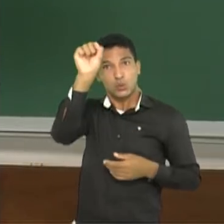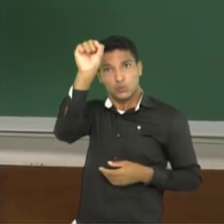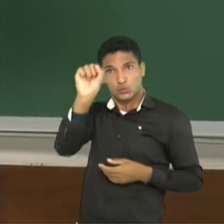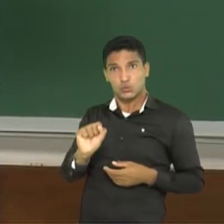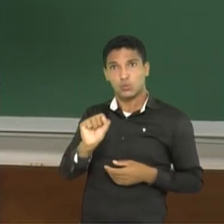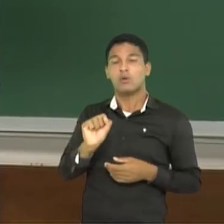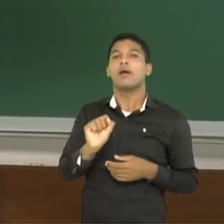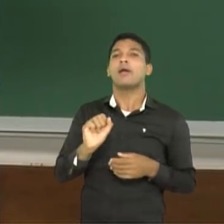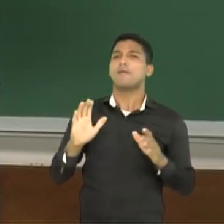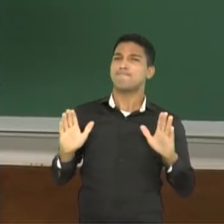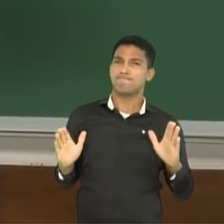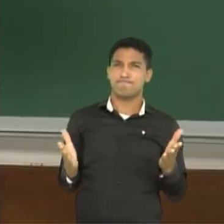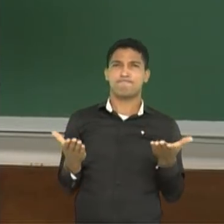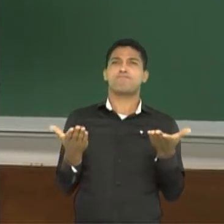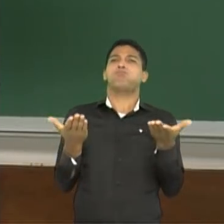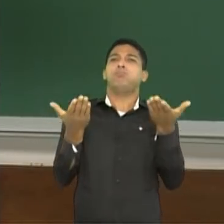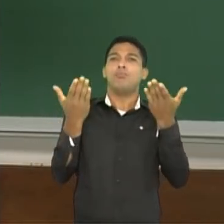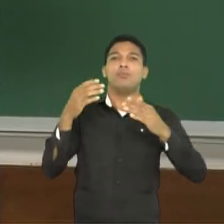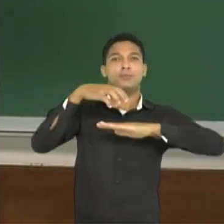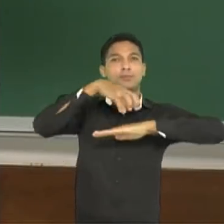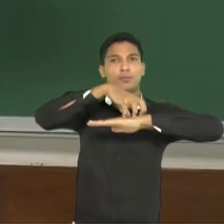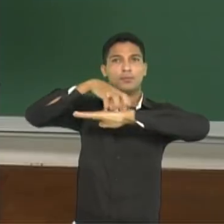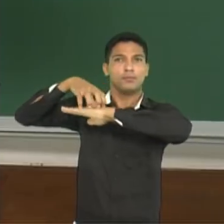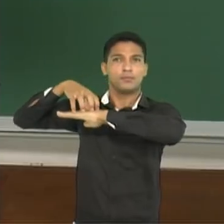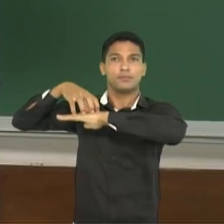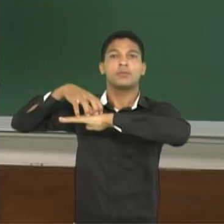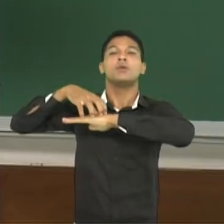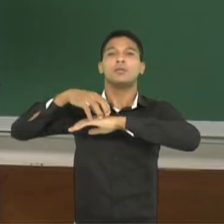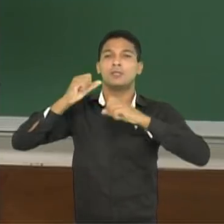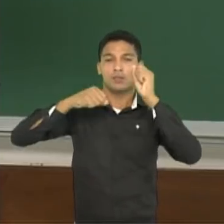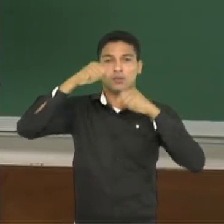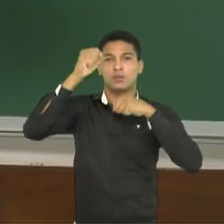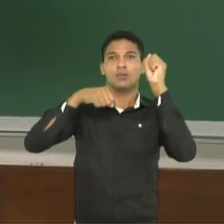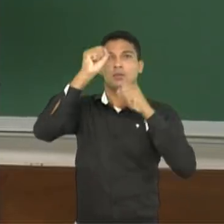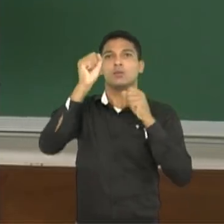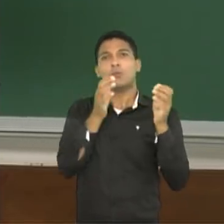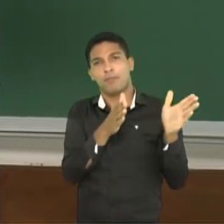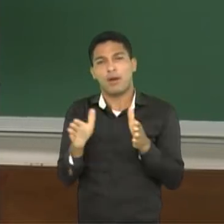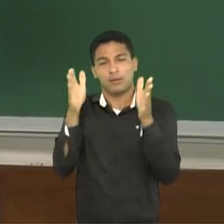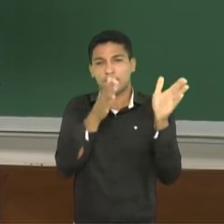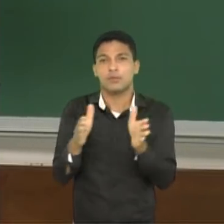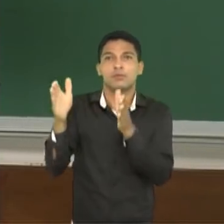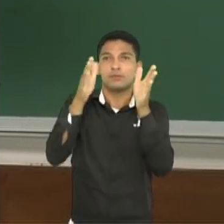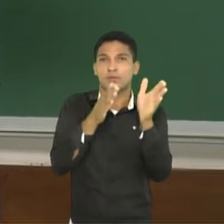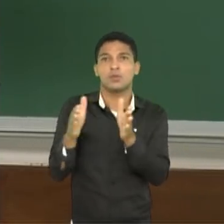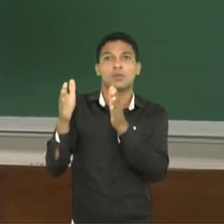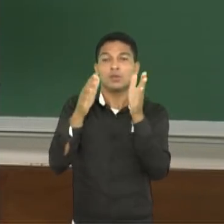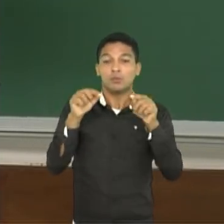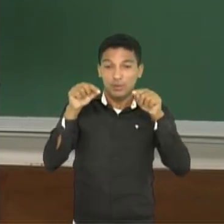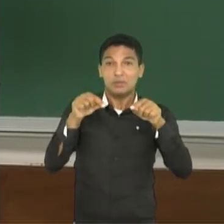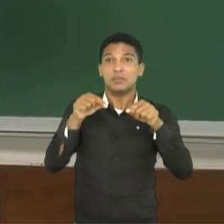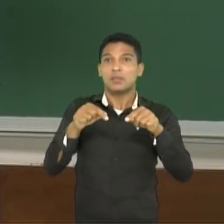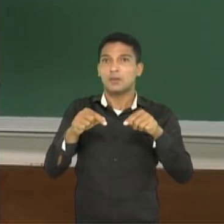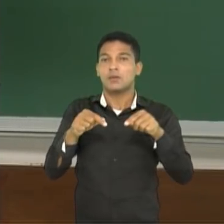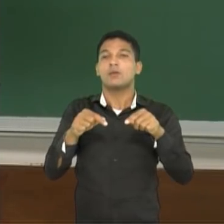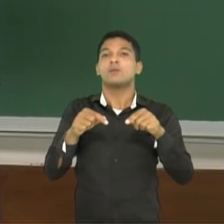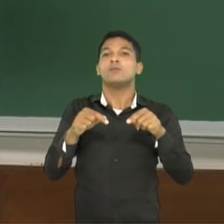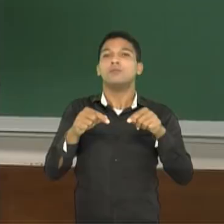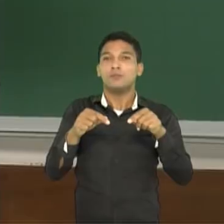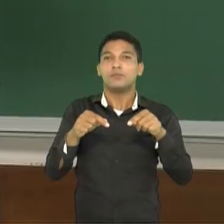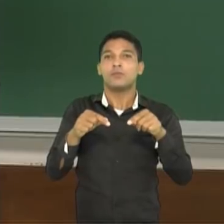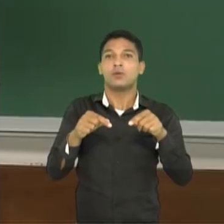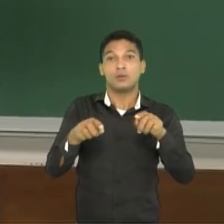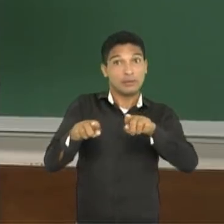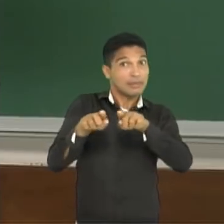de industrialização. Que a indústria do sul, ela se consolida ali e junto com a região sudeste, que a gente